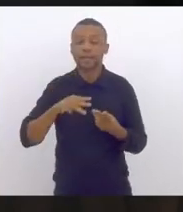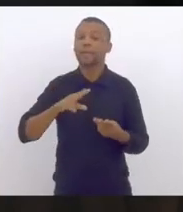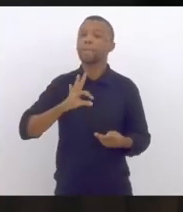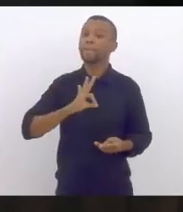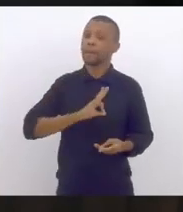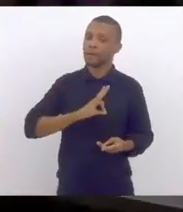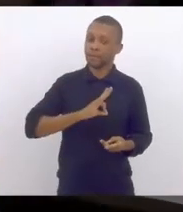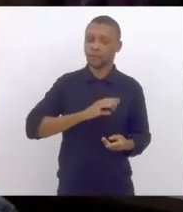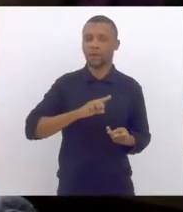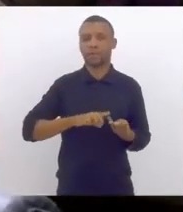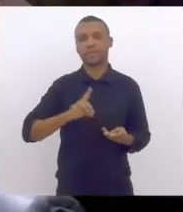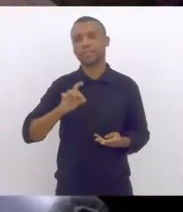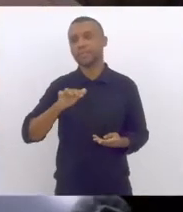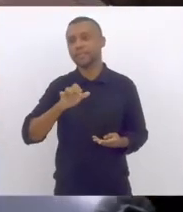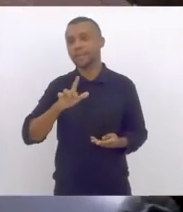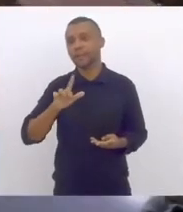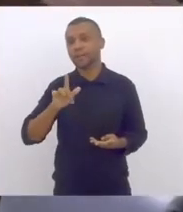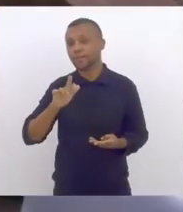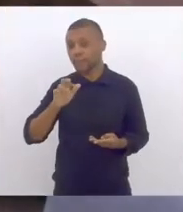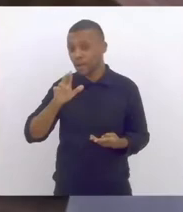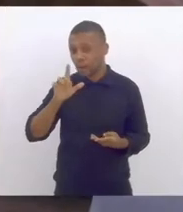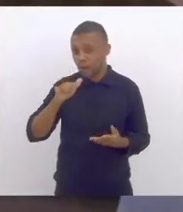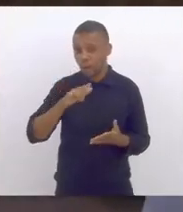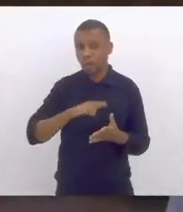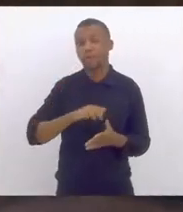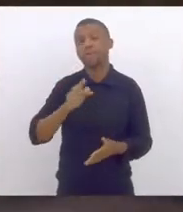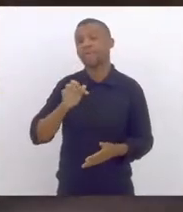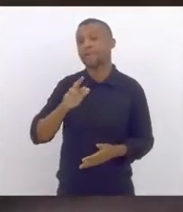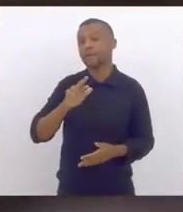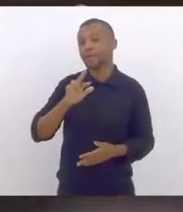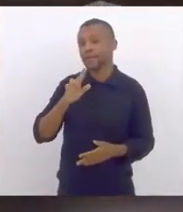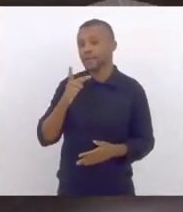Rocha, Daniel Librelon, Ferreirinha, Mônica,